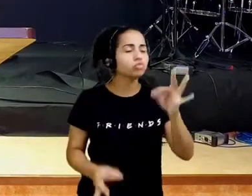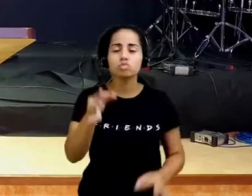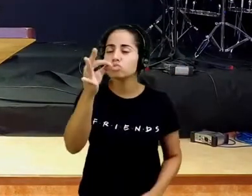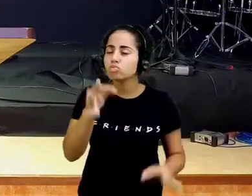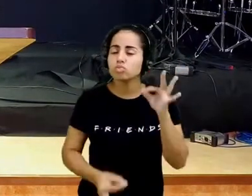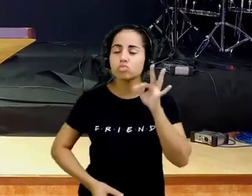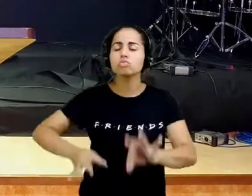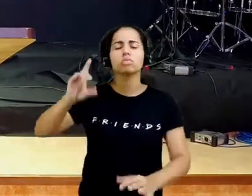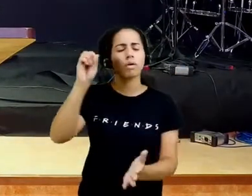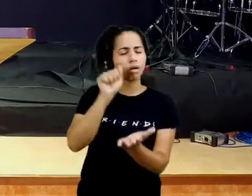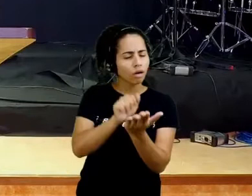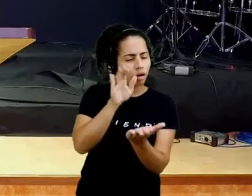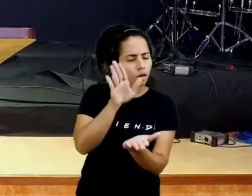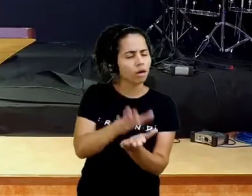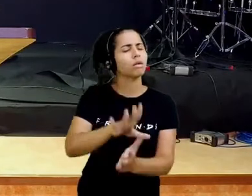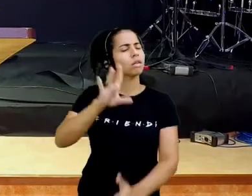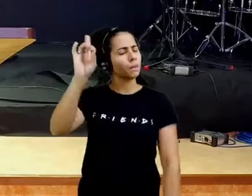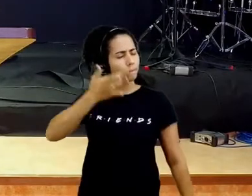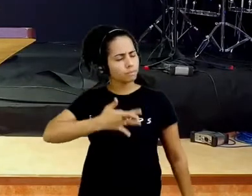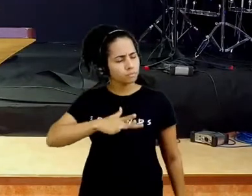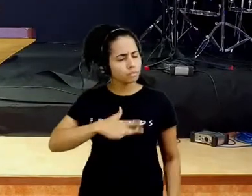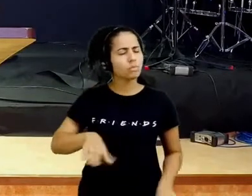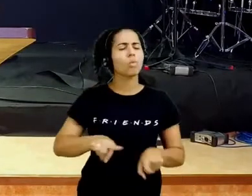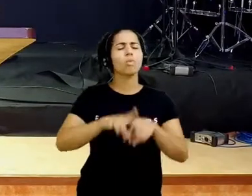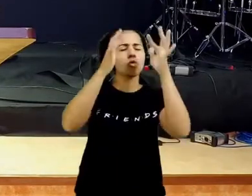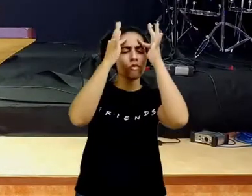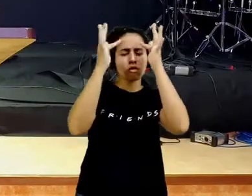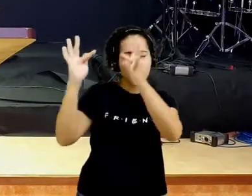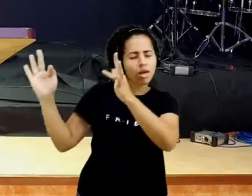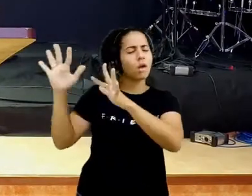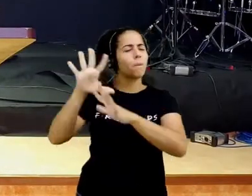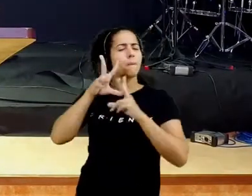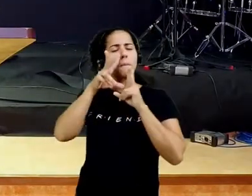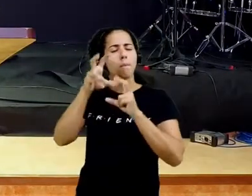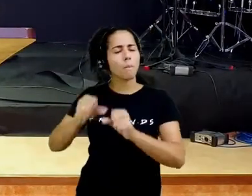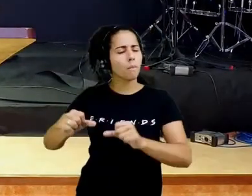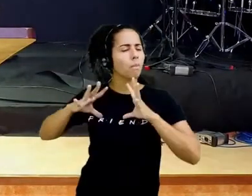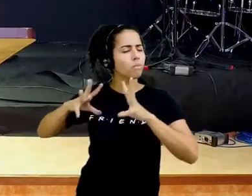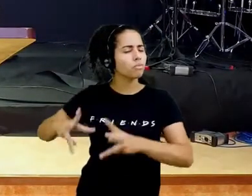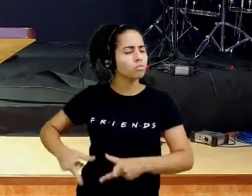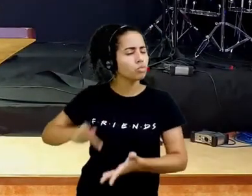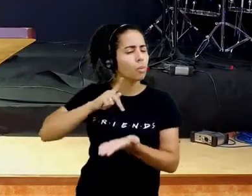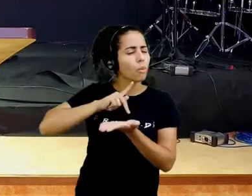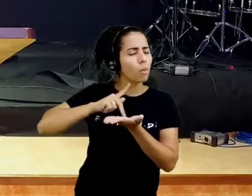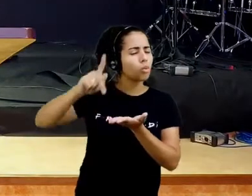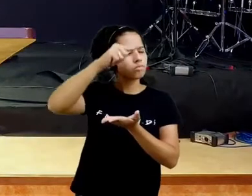Tu és fiel, Tu és misericordioso, Tu és santo, Tu és puro, Pai,